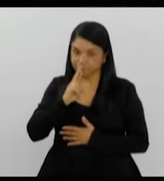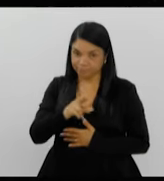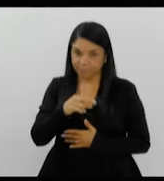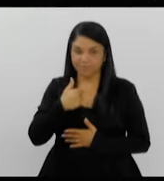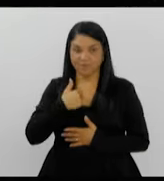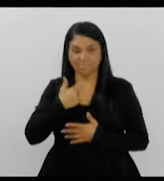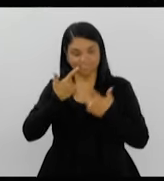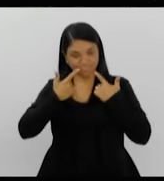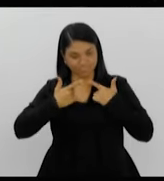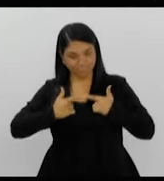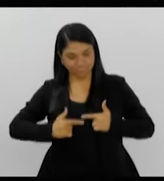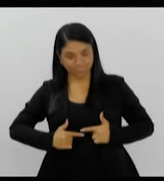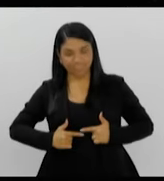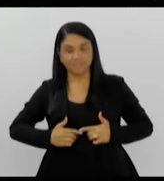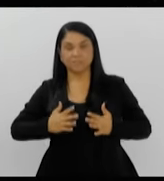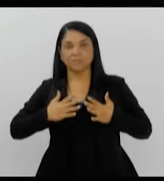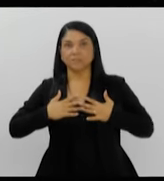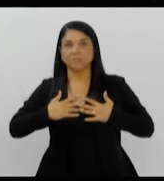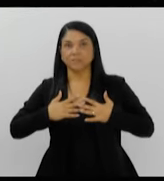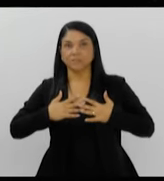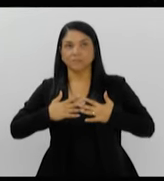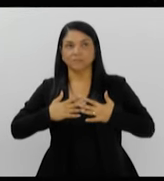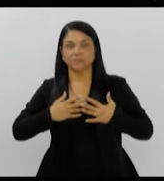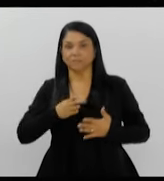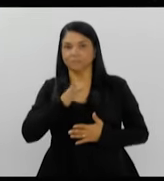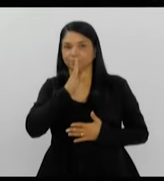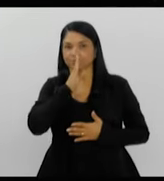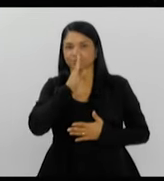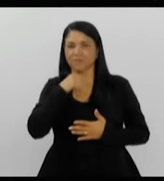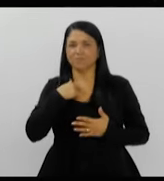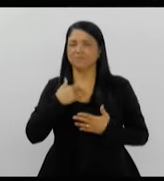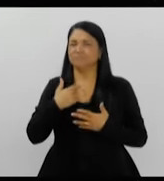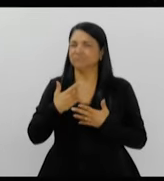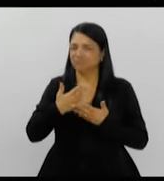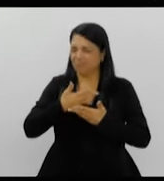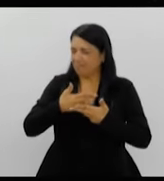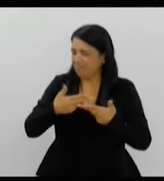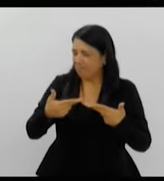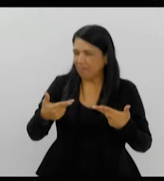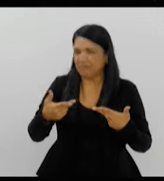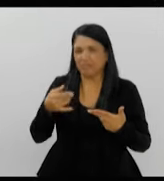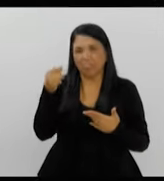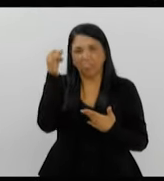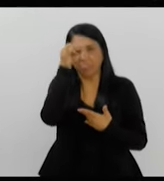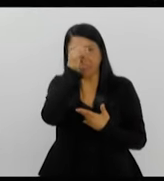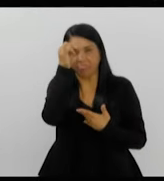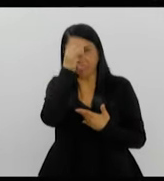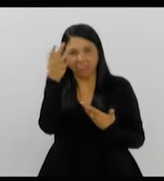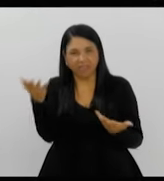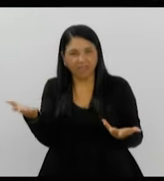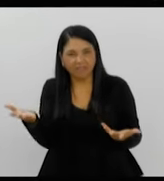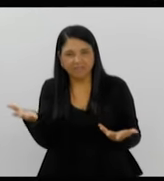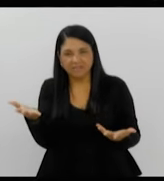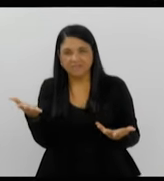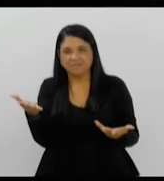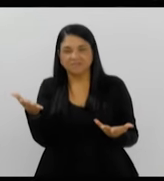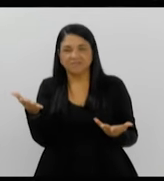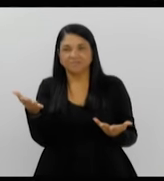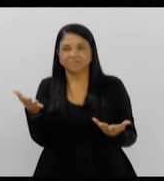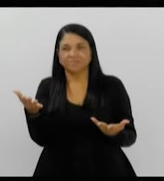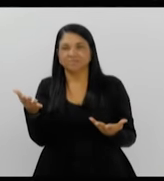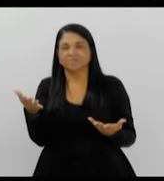sou disciplinado mas é um monte de sandice é um monte de sandice é como a gente